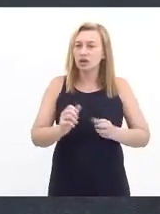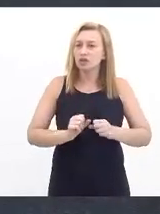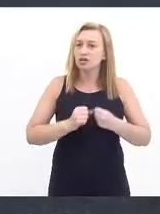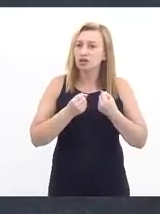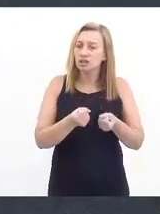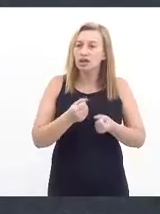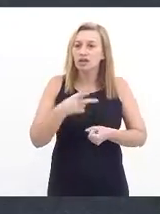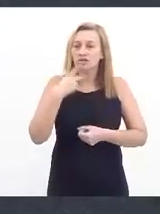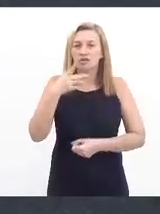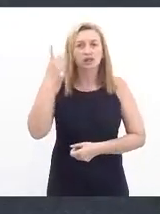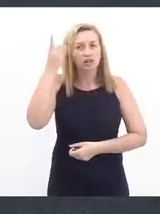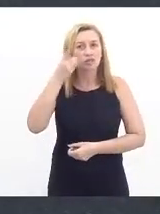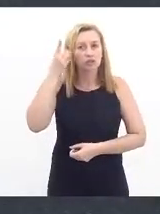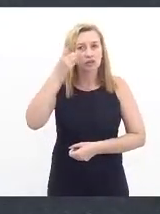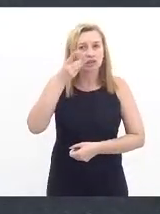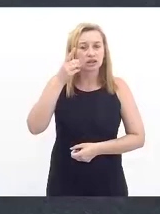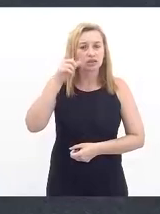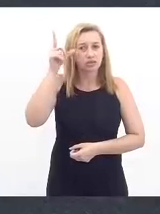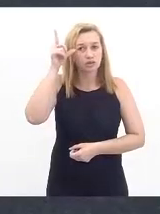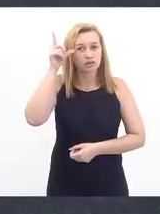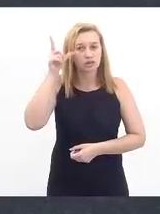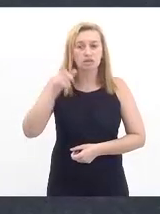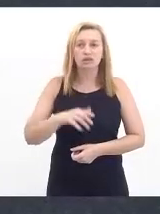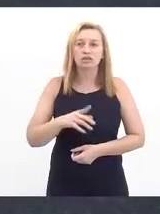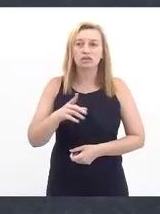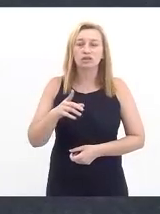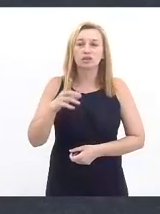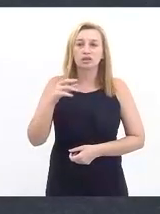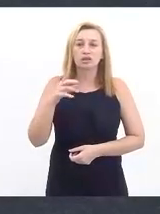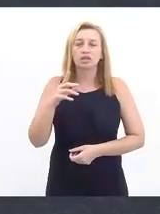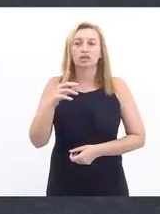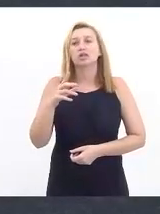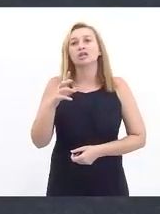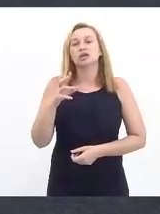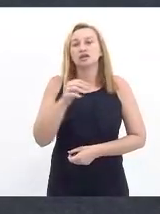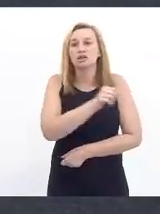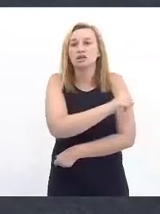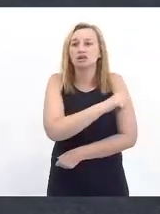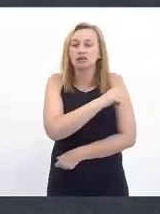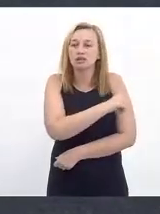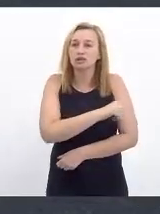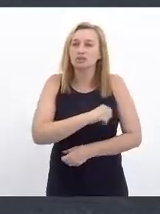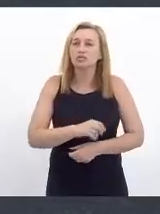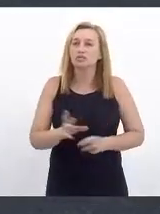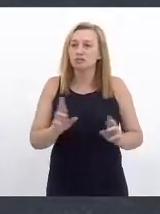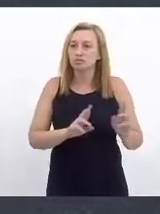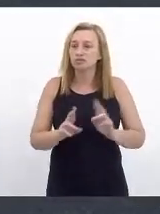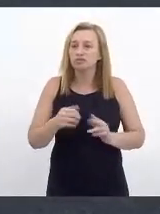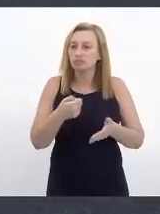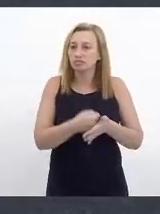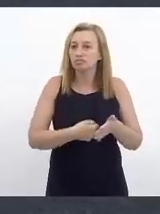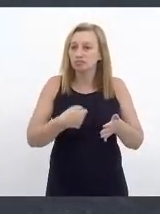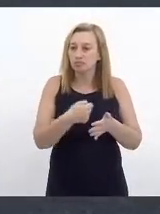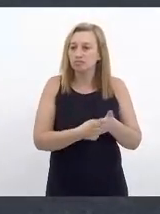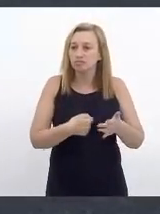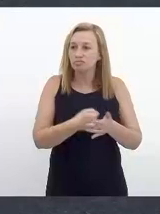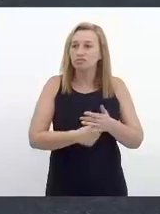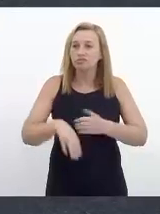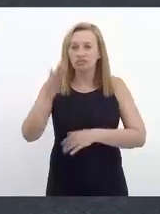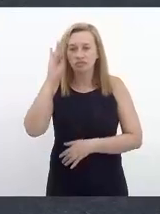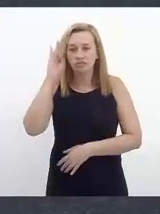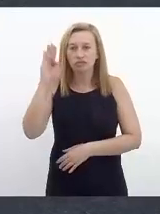aí a fala da deputada Lucinha, né? Deputada Rejane, a fala de Vossa Excelência em relação à luta, principalmente